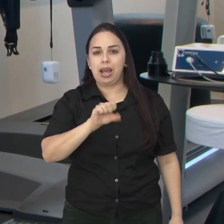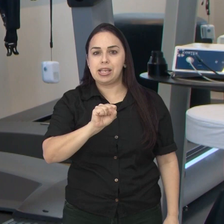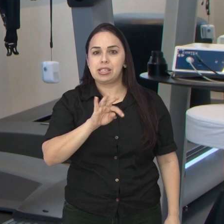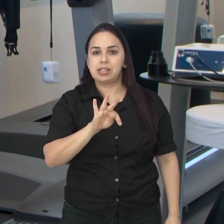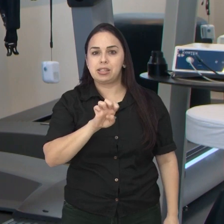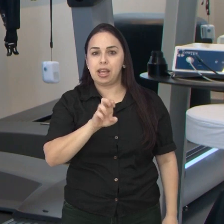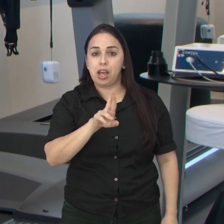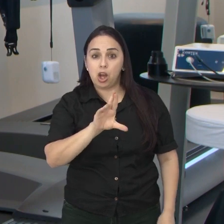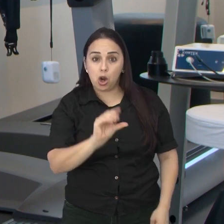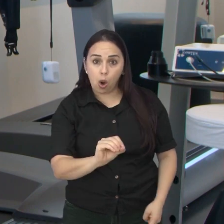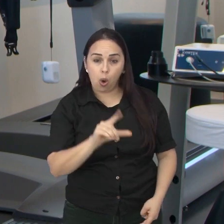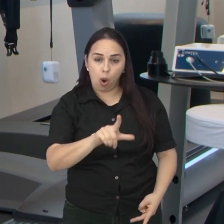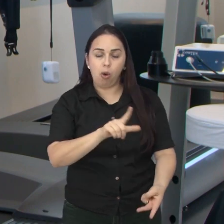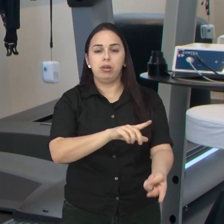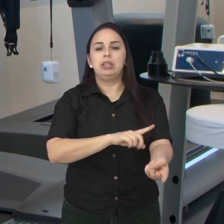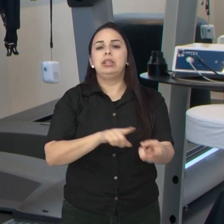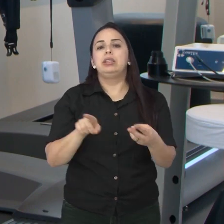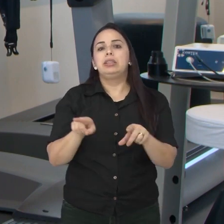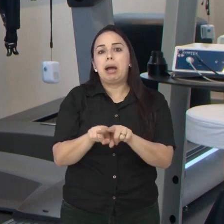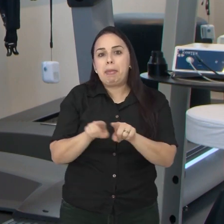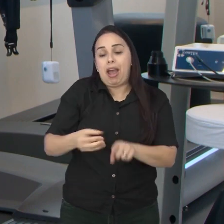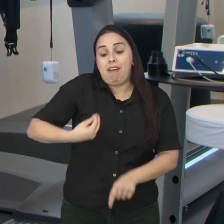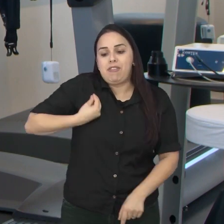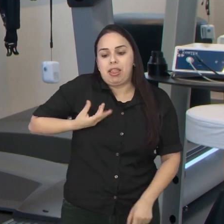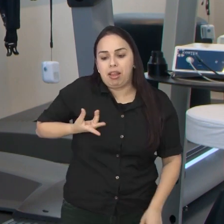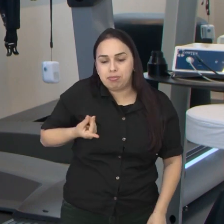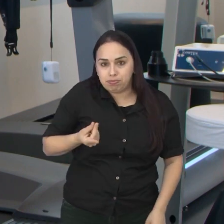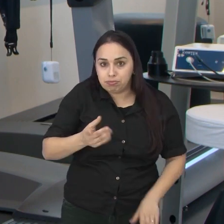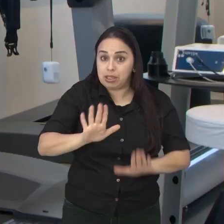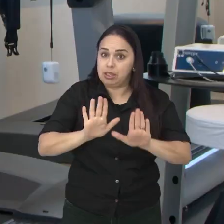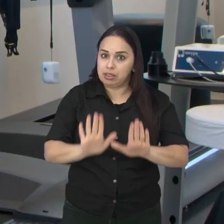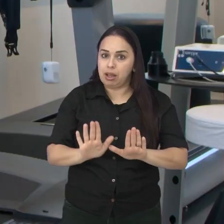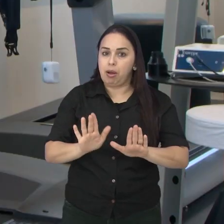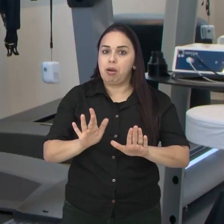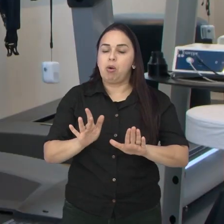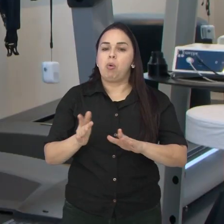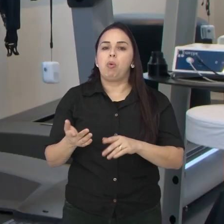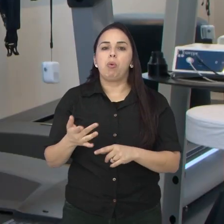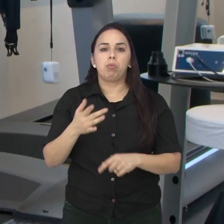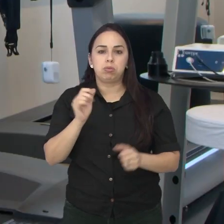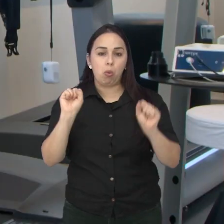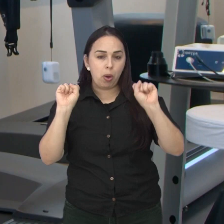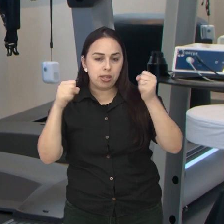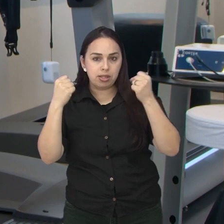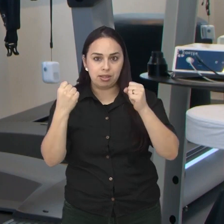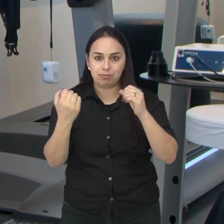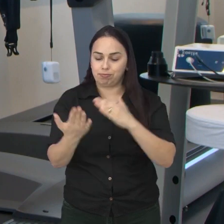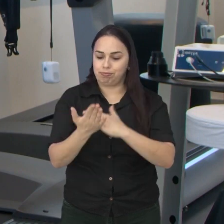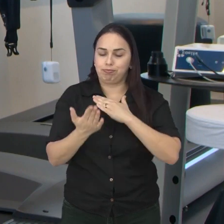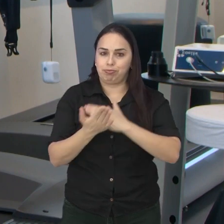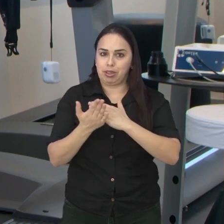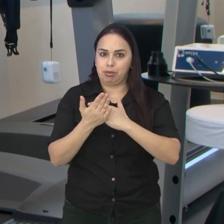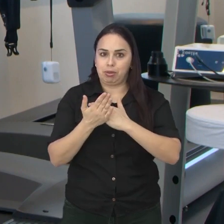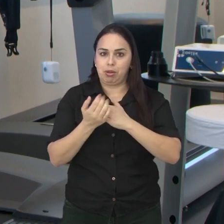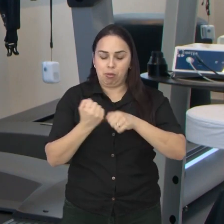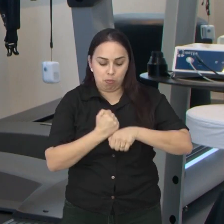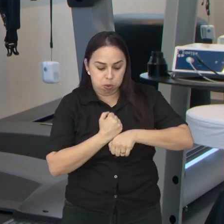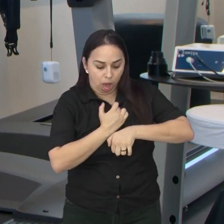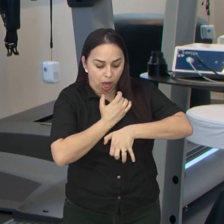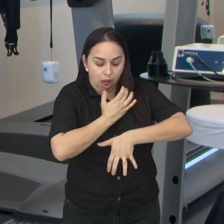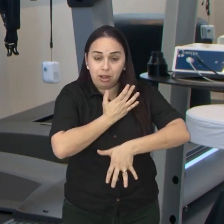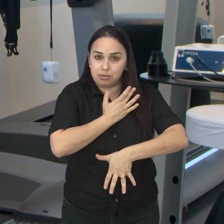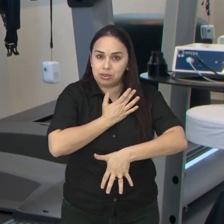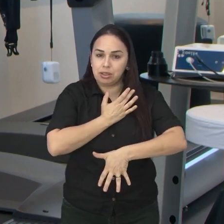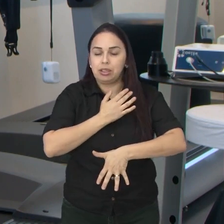questão da capacidade funcional, ou seja, a longevidade do indivíduo. O benefício do exercício, a gente sabe que vai para inúmeros